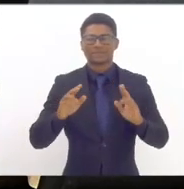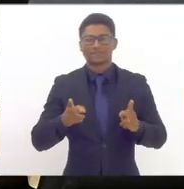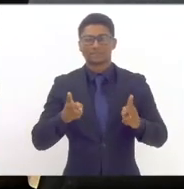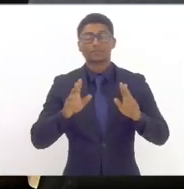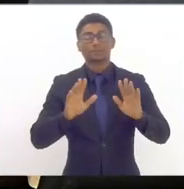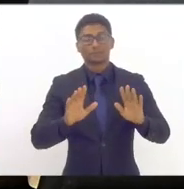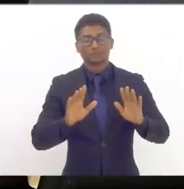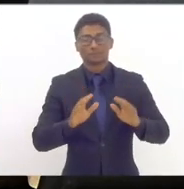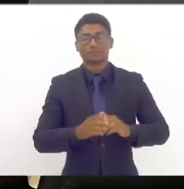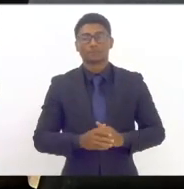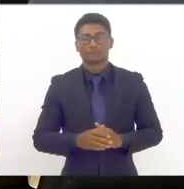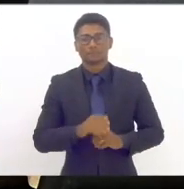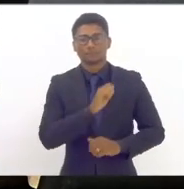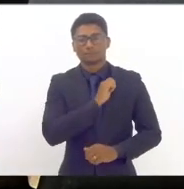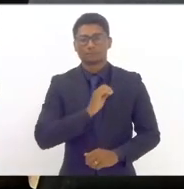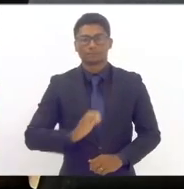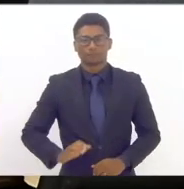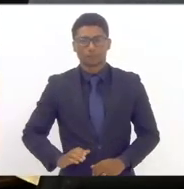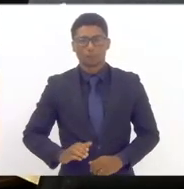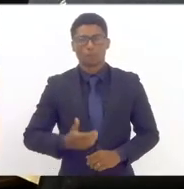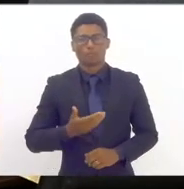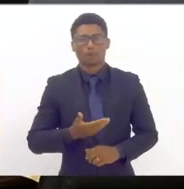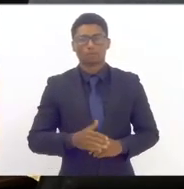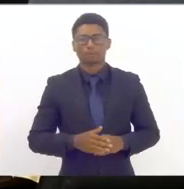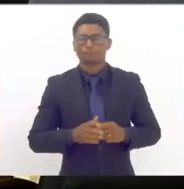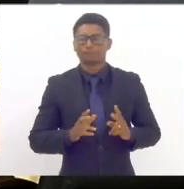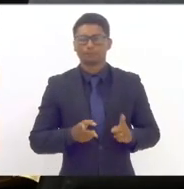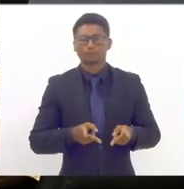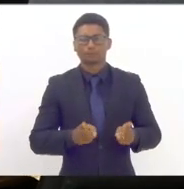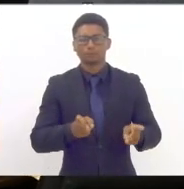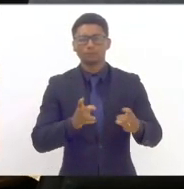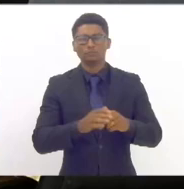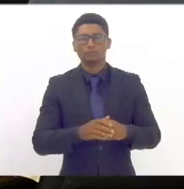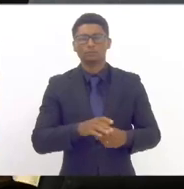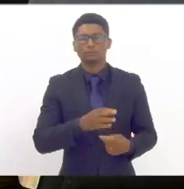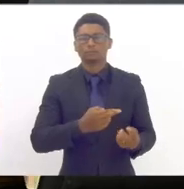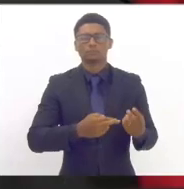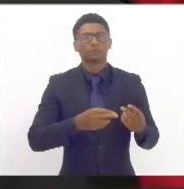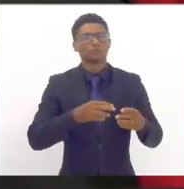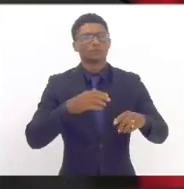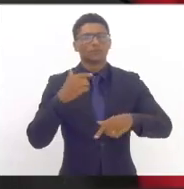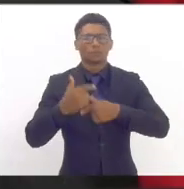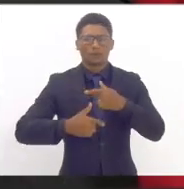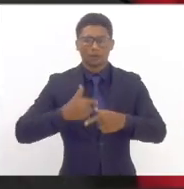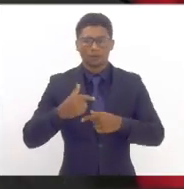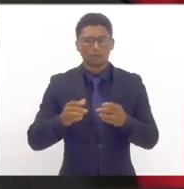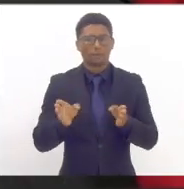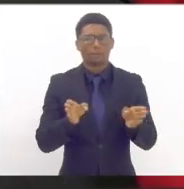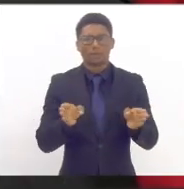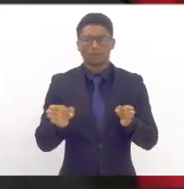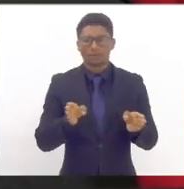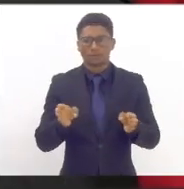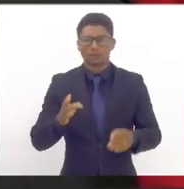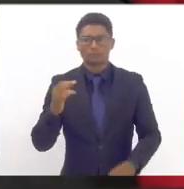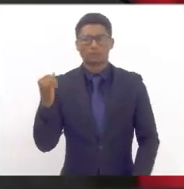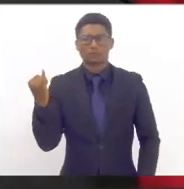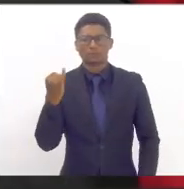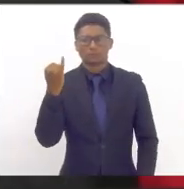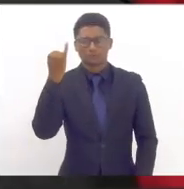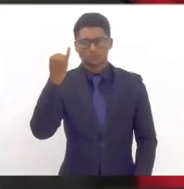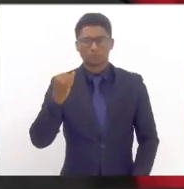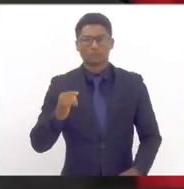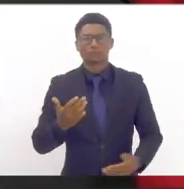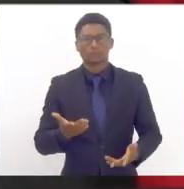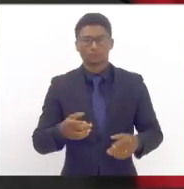que André Siciliano fez e faz um papel mediador importante dentro de uma casa